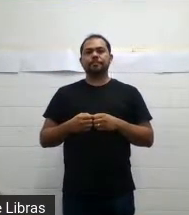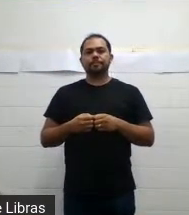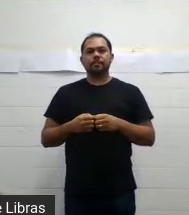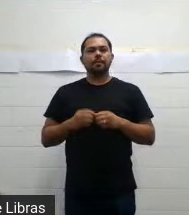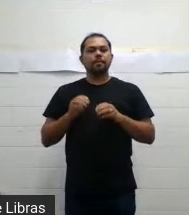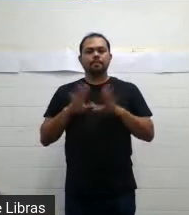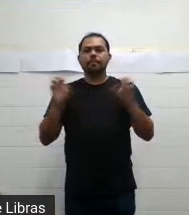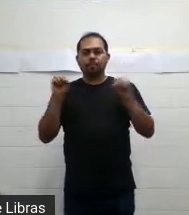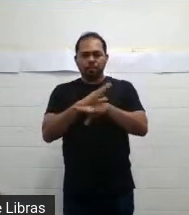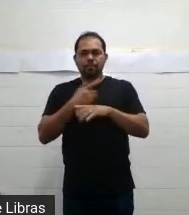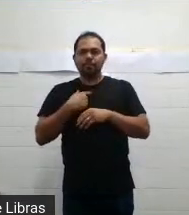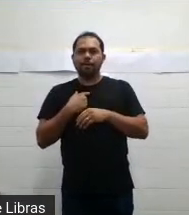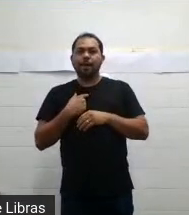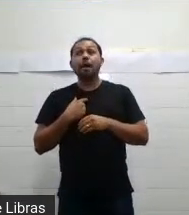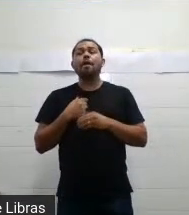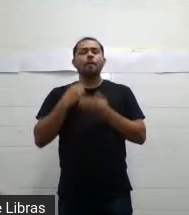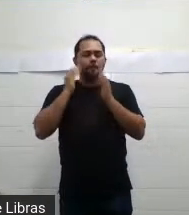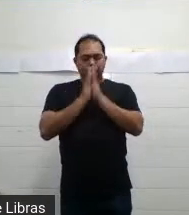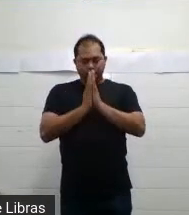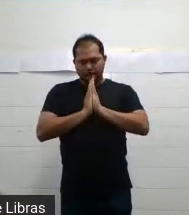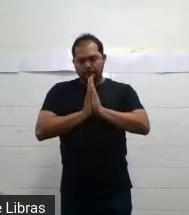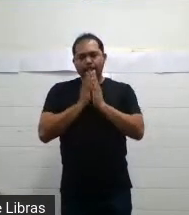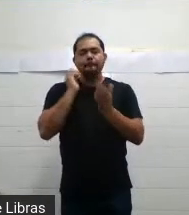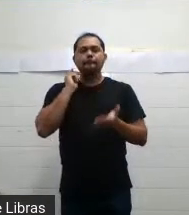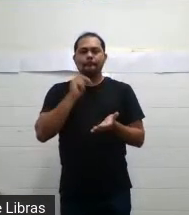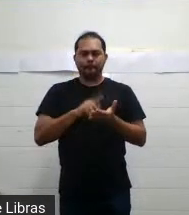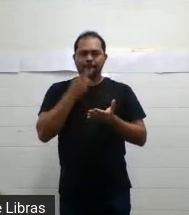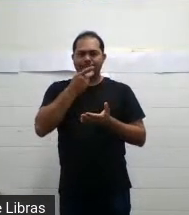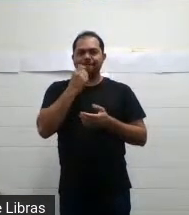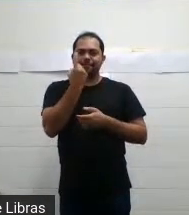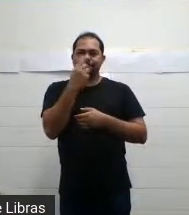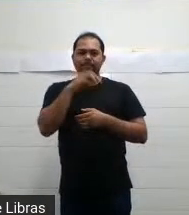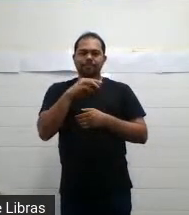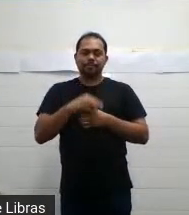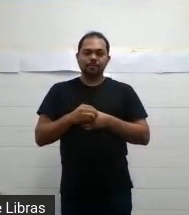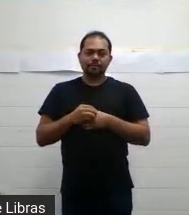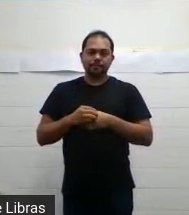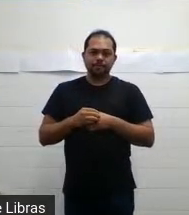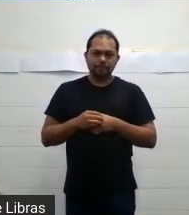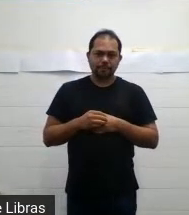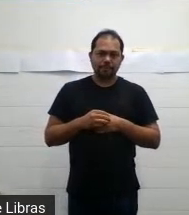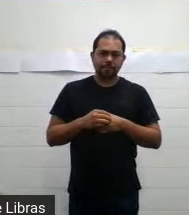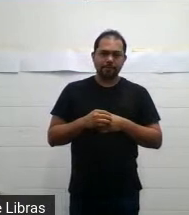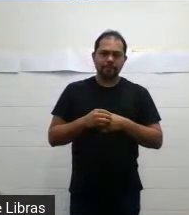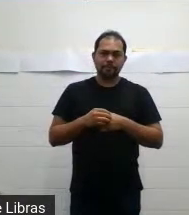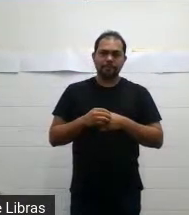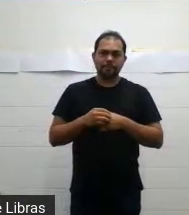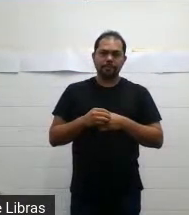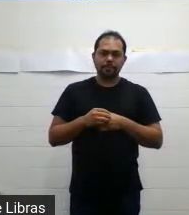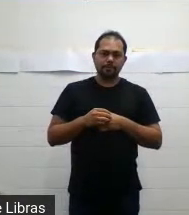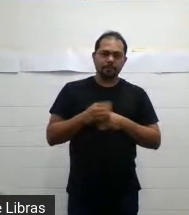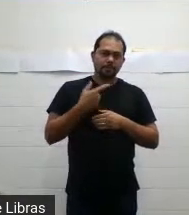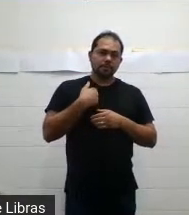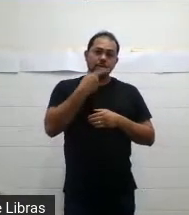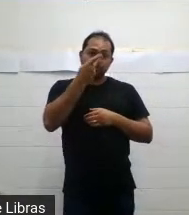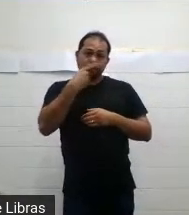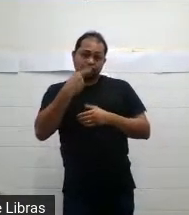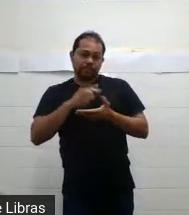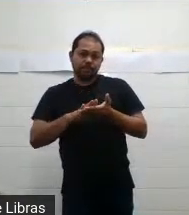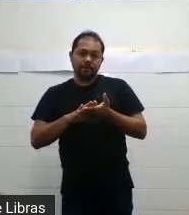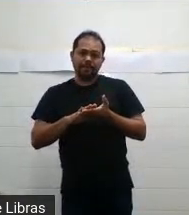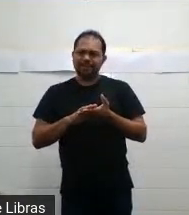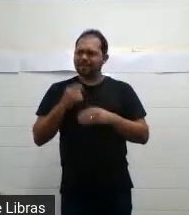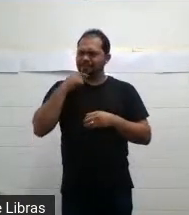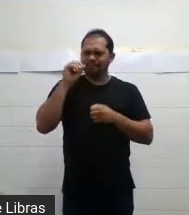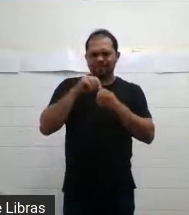Pronto, prometo que é só um minutinho mesmo, tá? Bom, gente, como eu disse, o agendamento, ele permanece nas